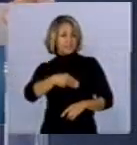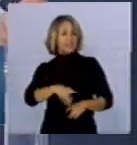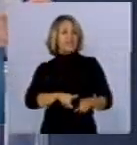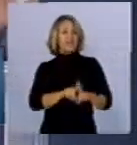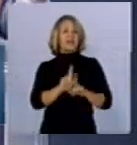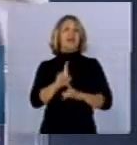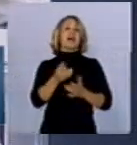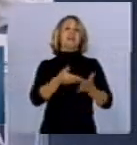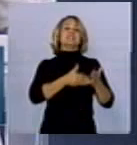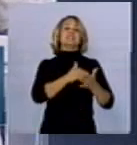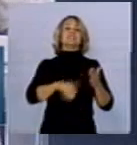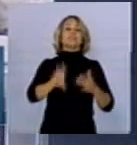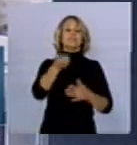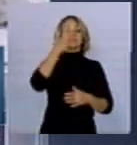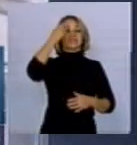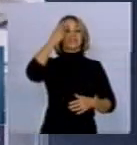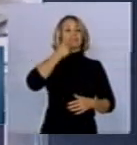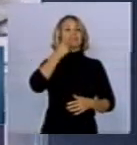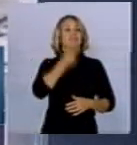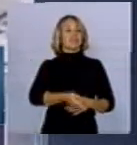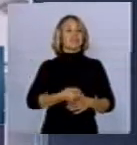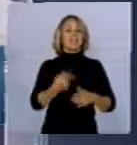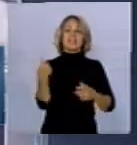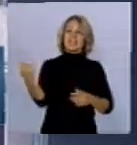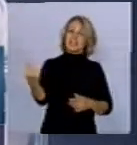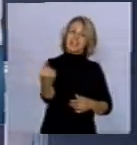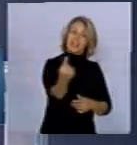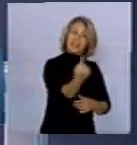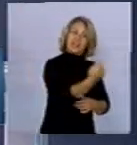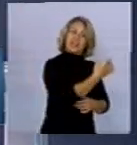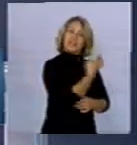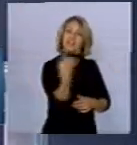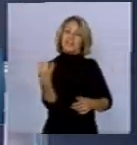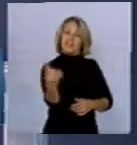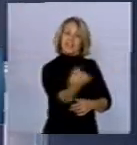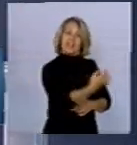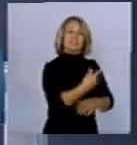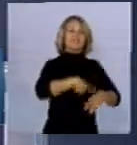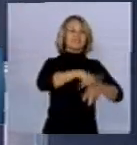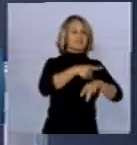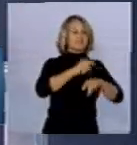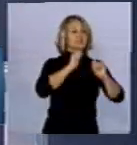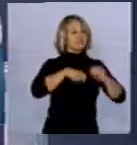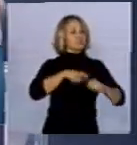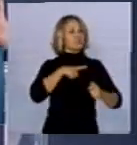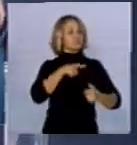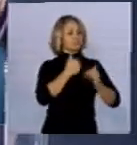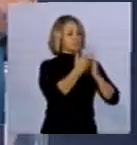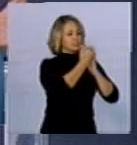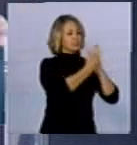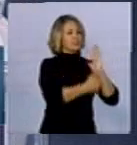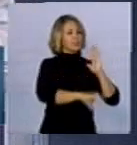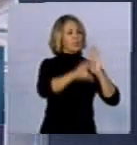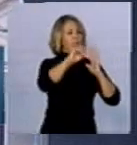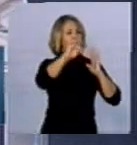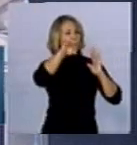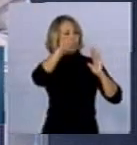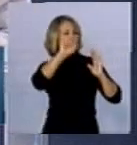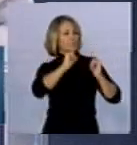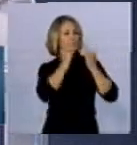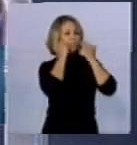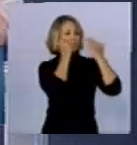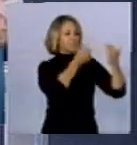dizia que cada país poderia estabelecer cotas de exibição